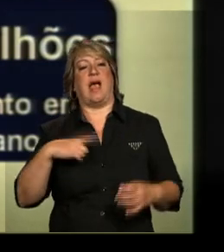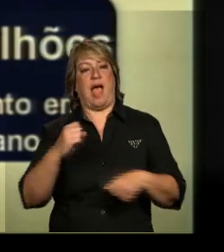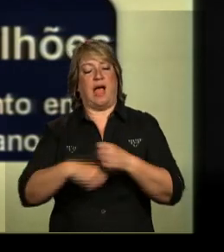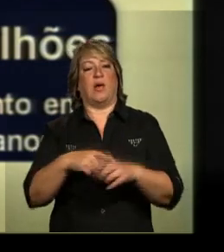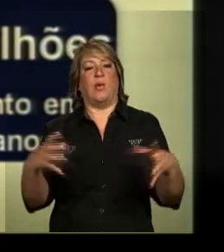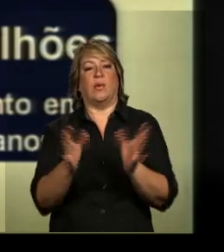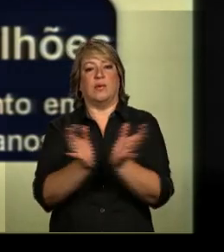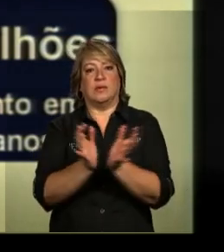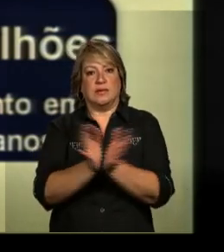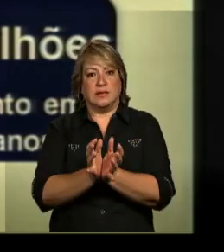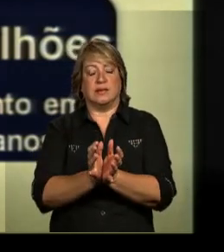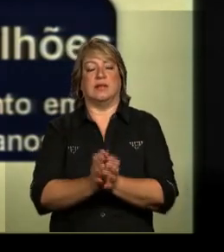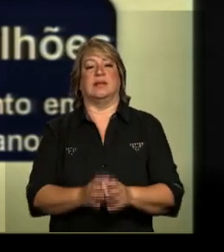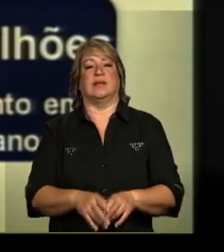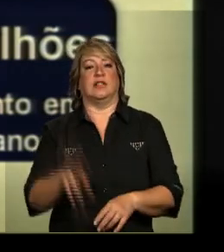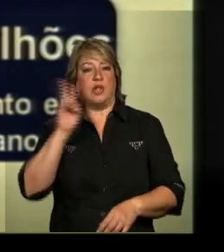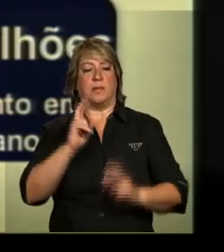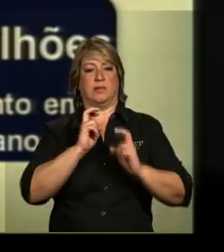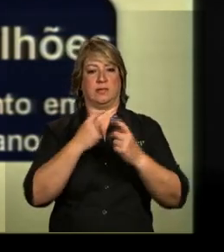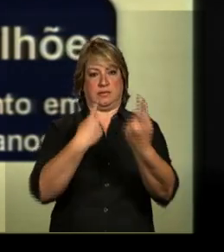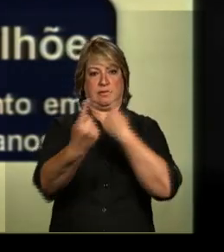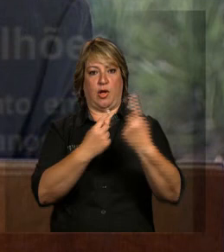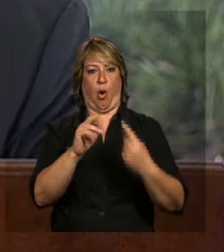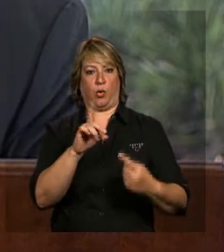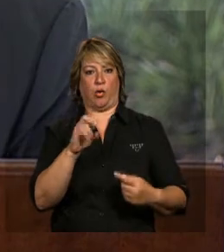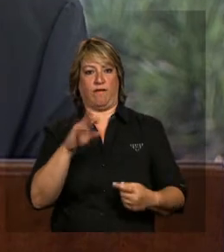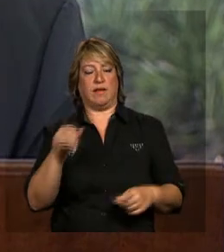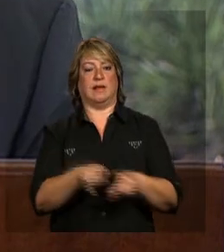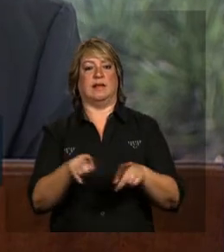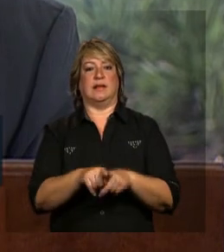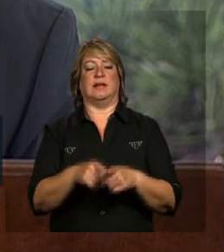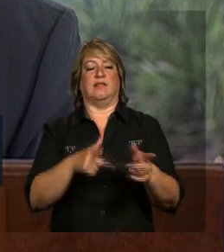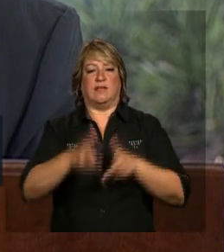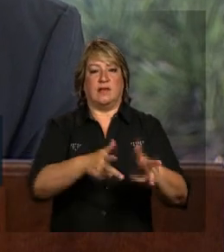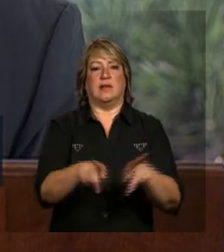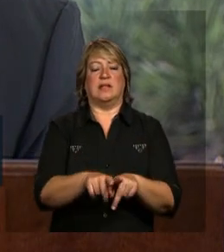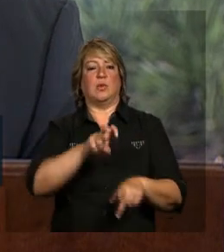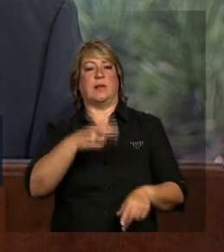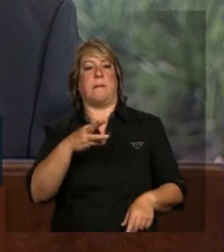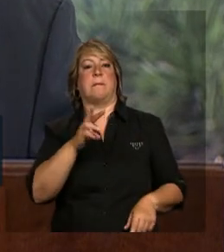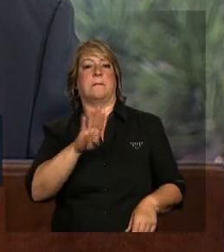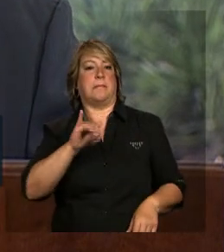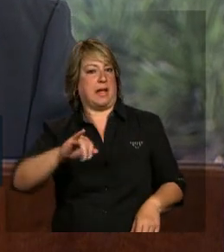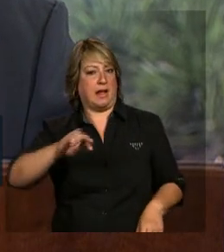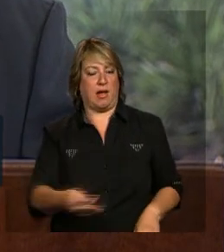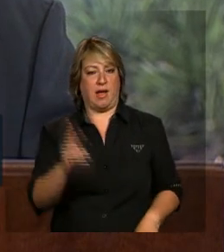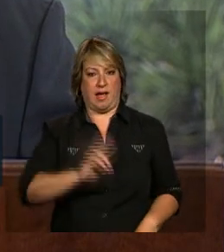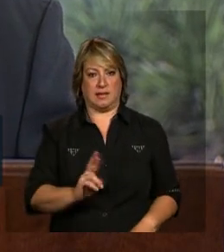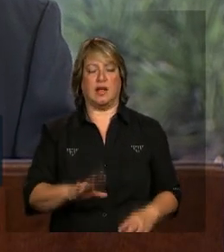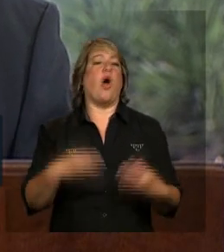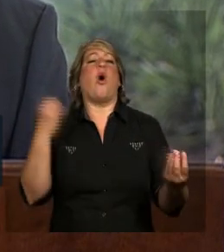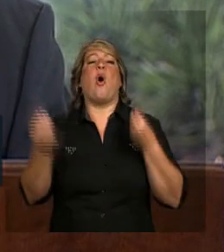falando de rodovias e ferrovias 53 bilhões de reais é como se detalham esse